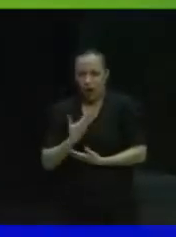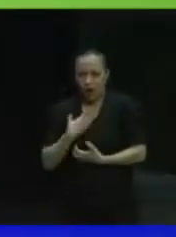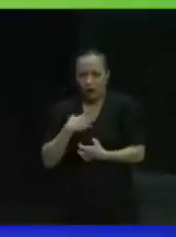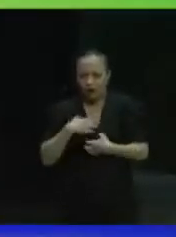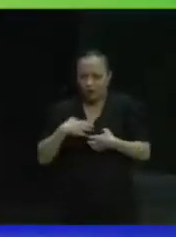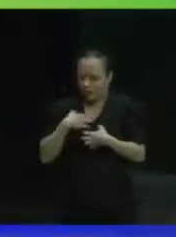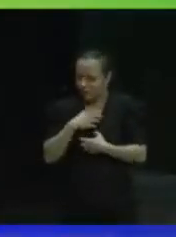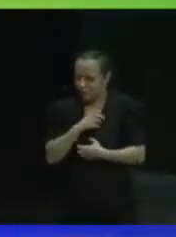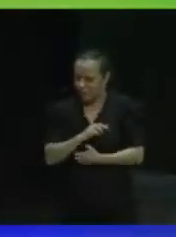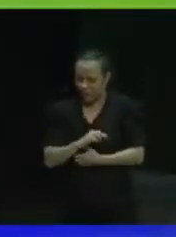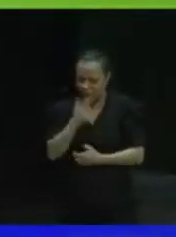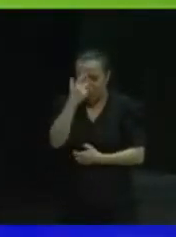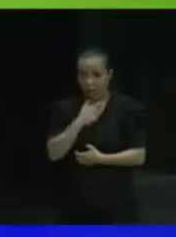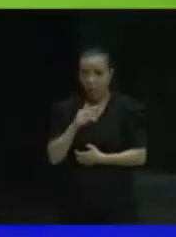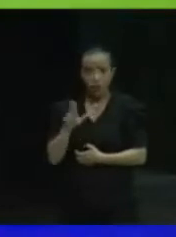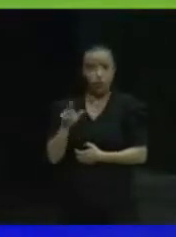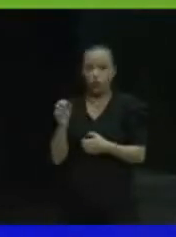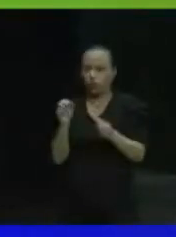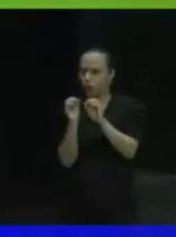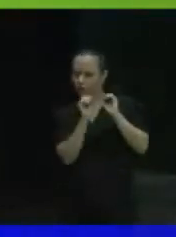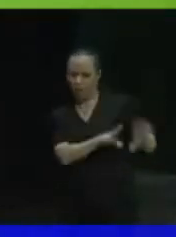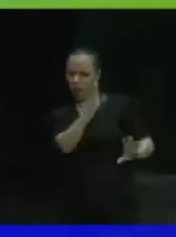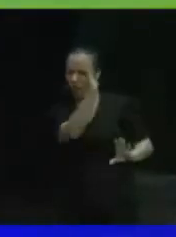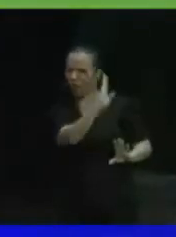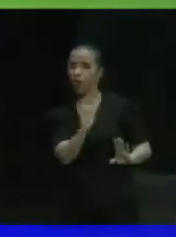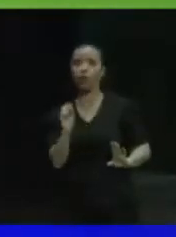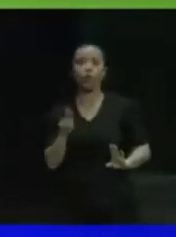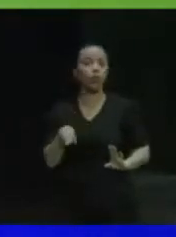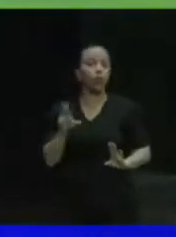e nunca vou abandonar o Brasil.